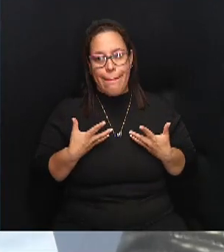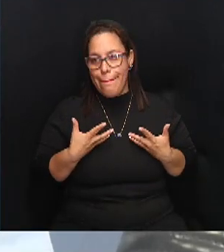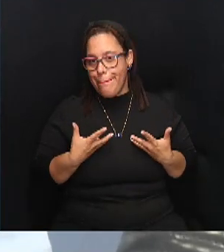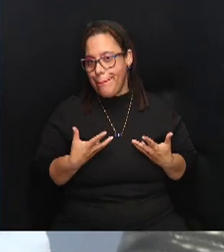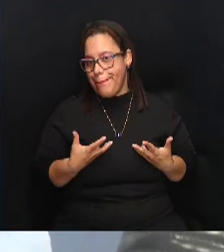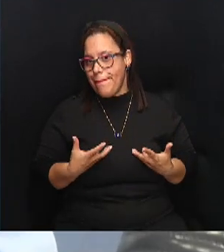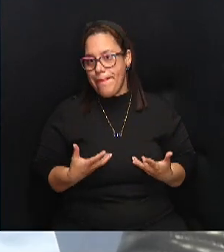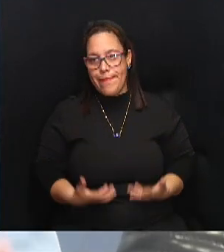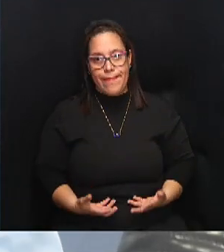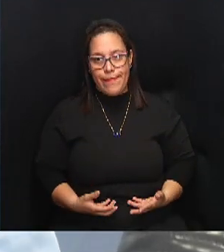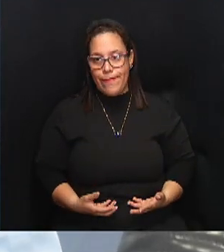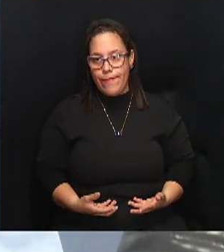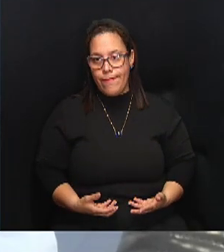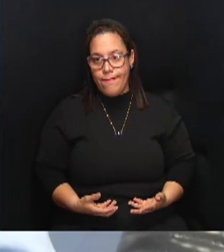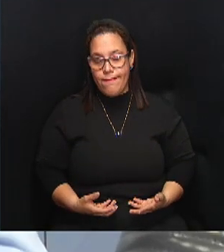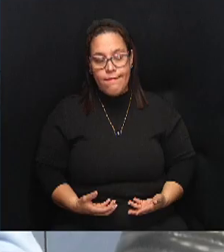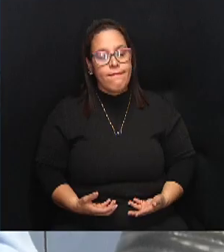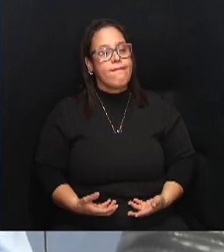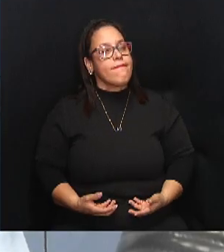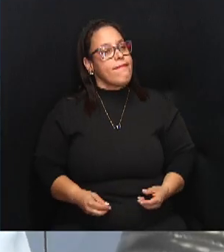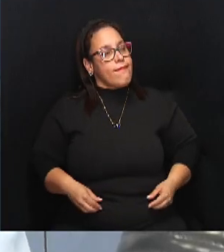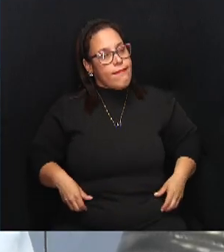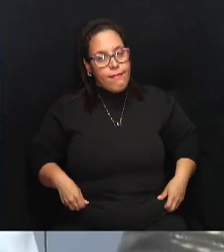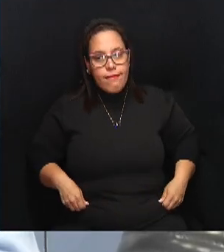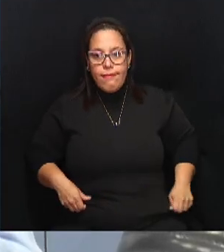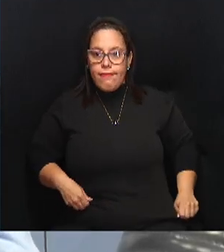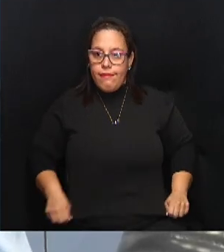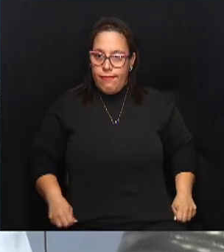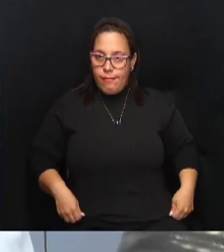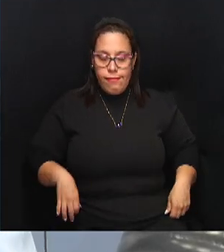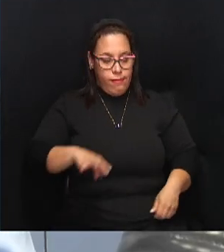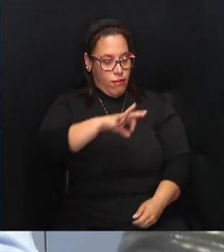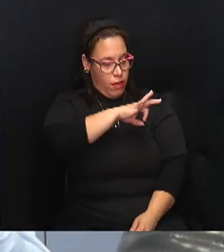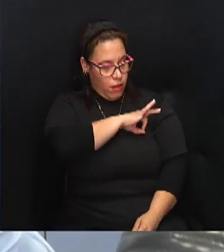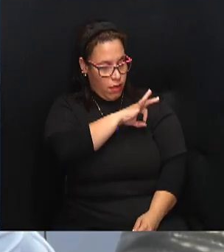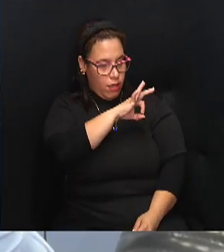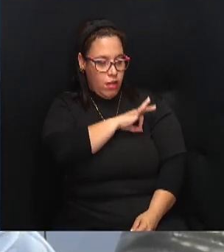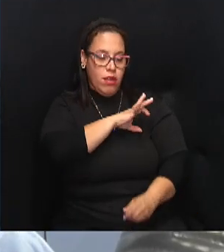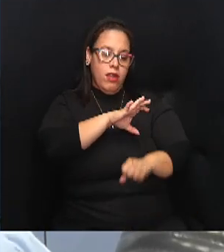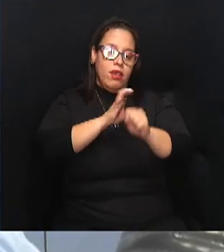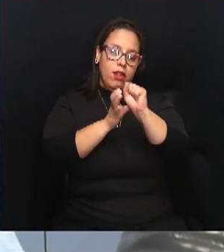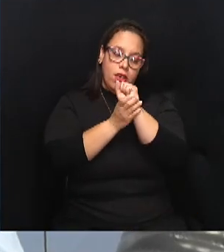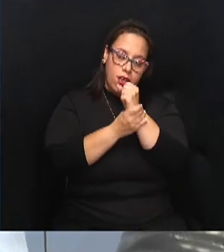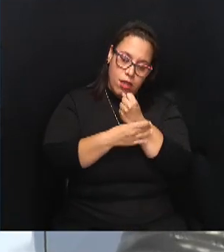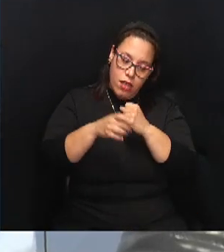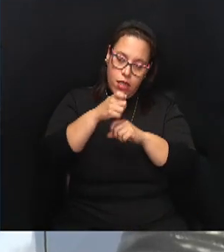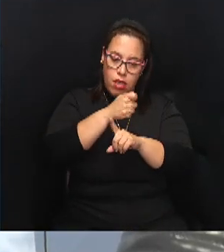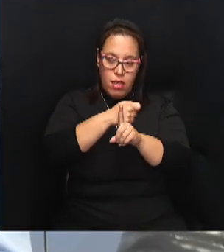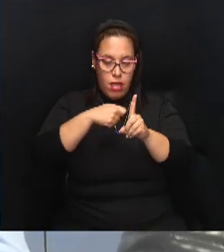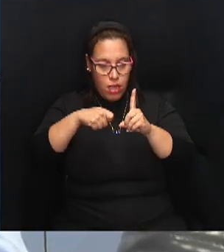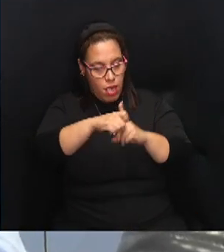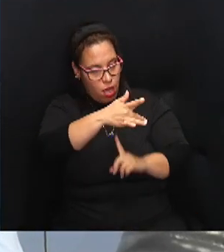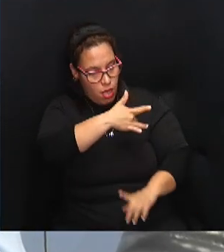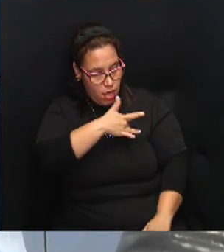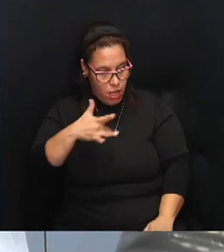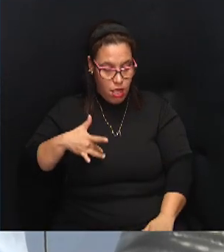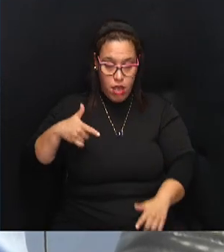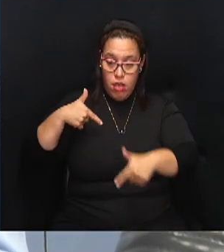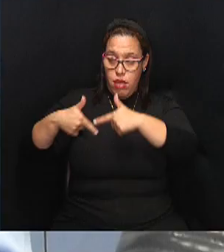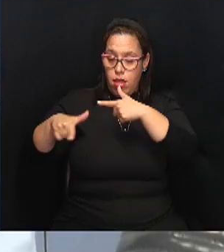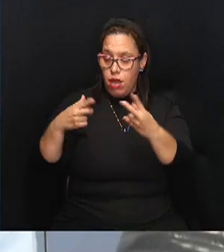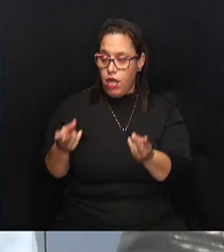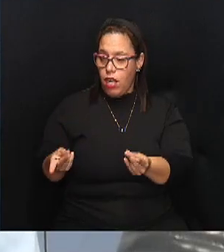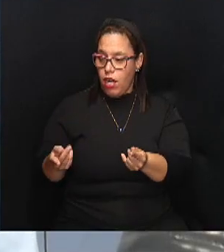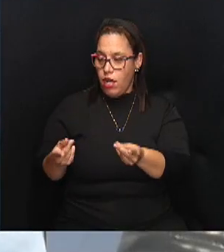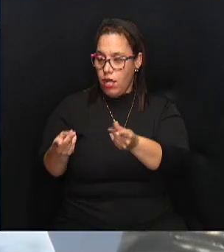então cabe às forças de segurança, cabe à assistência social, à saúde, à Secretaria de Trabalho e